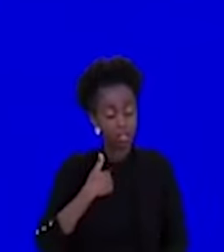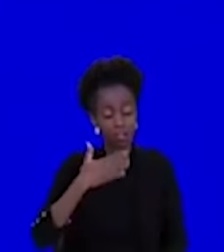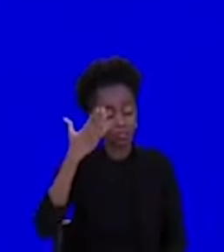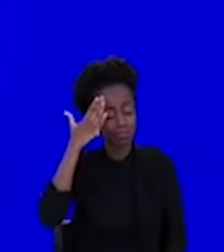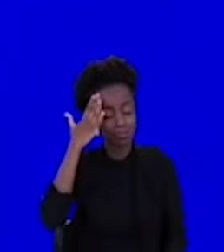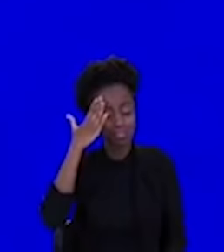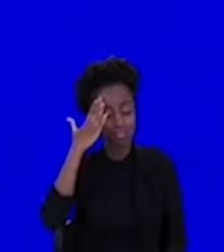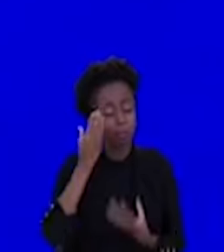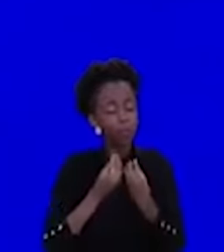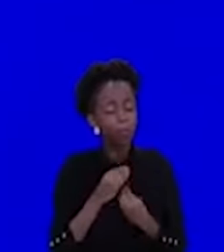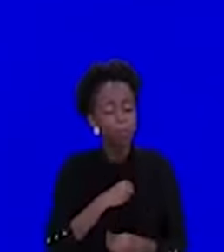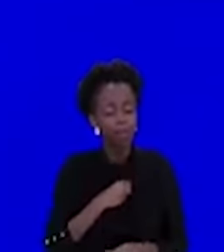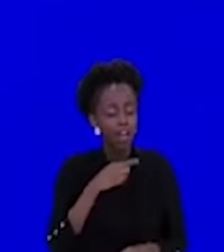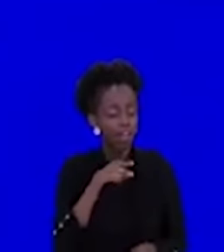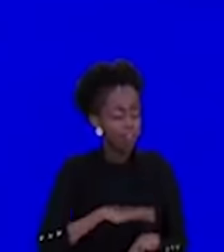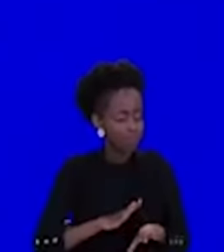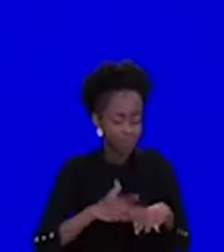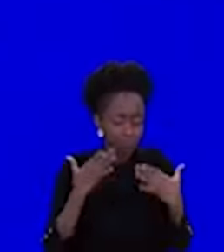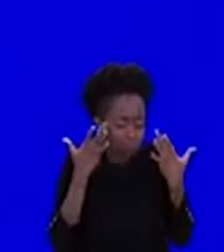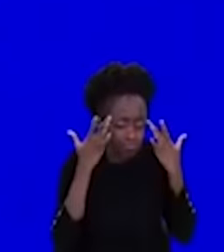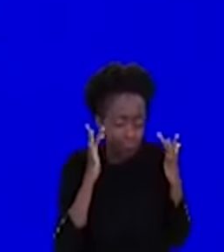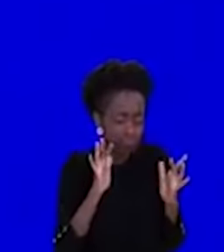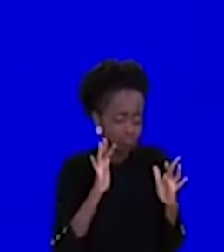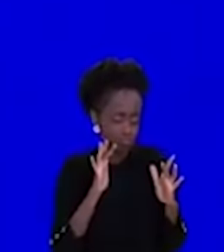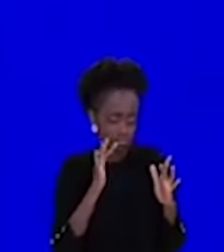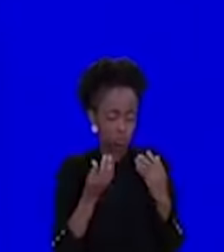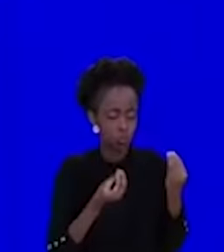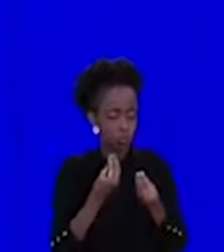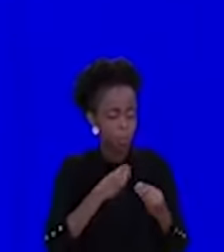Pai, qual foi o pecado. Eu não sei qual é o pecado